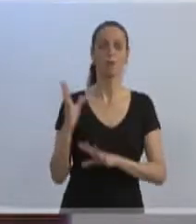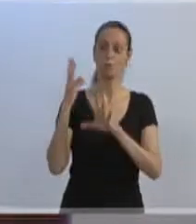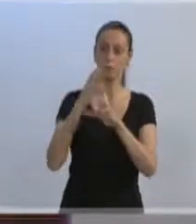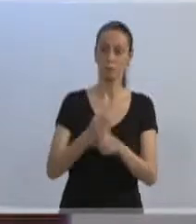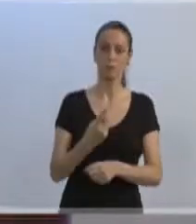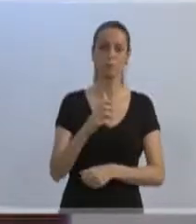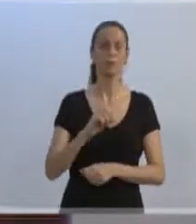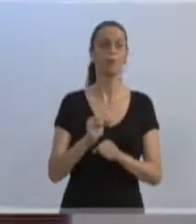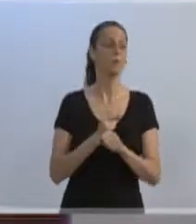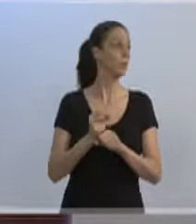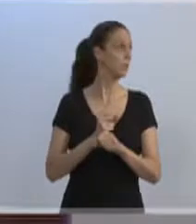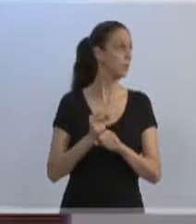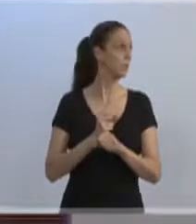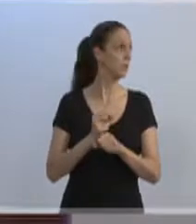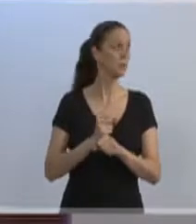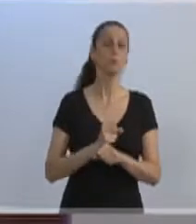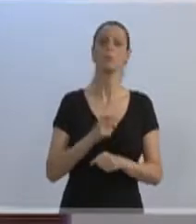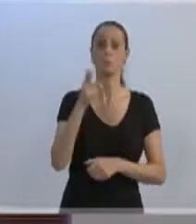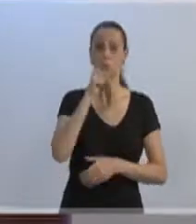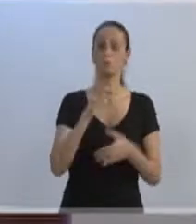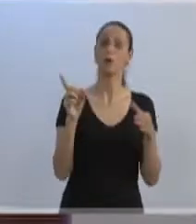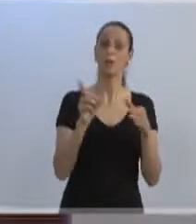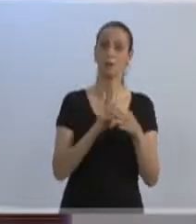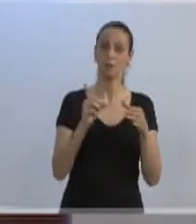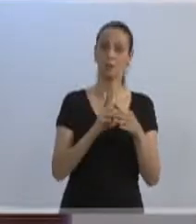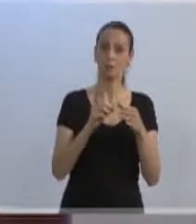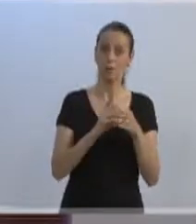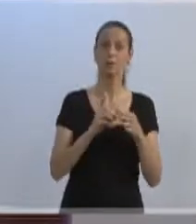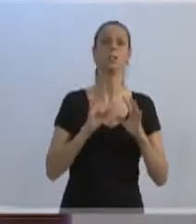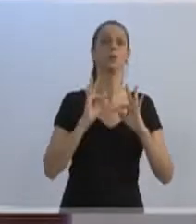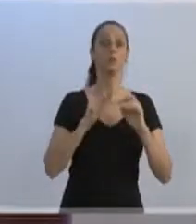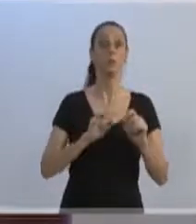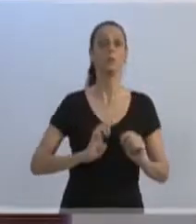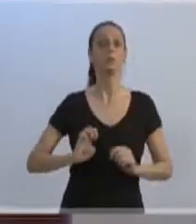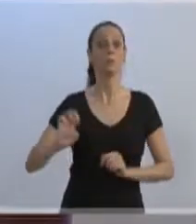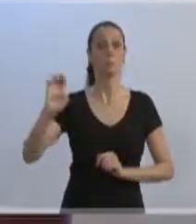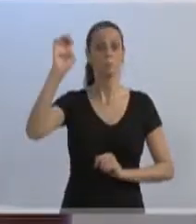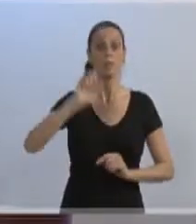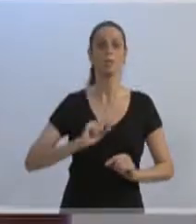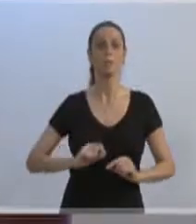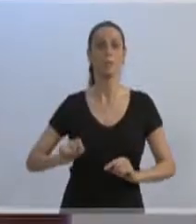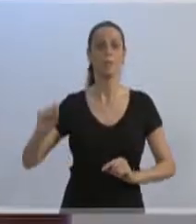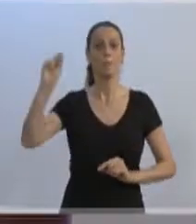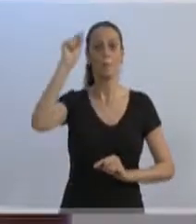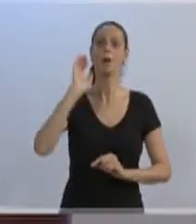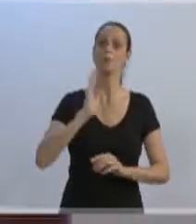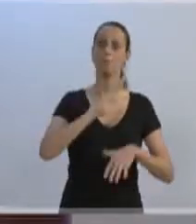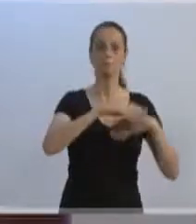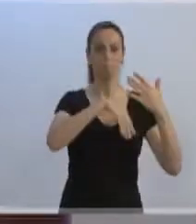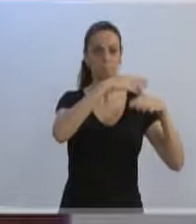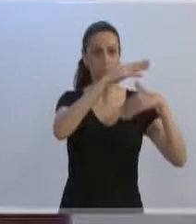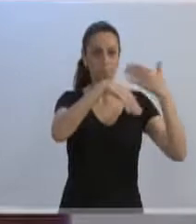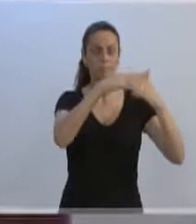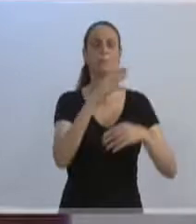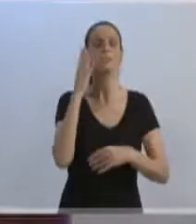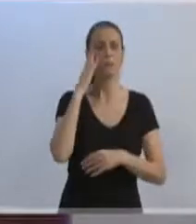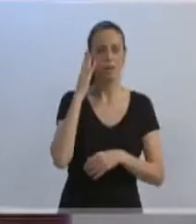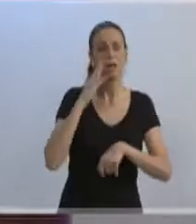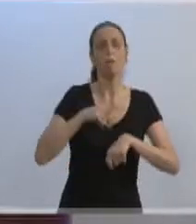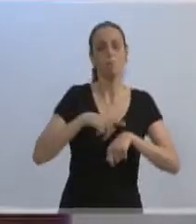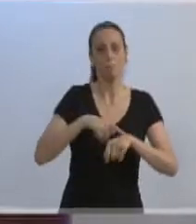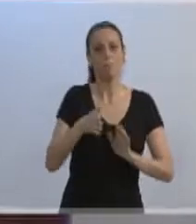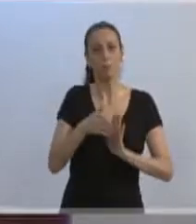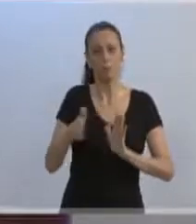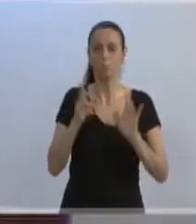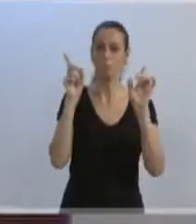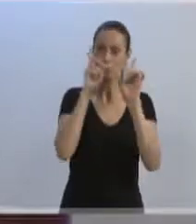depois ela tem de todos os estados do brasil ela tem crescido na adversidade não